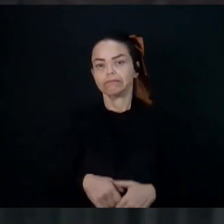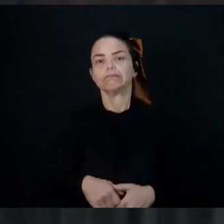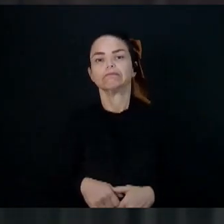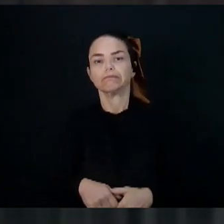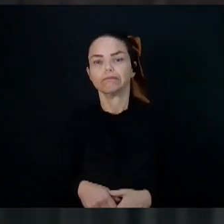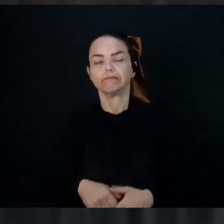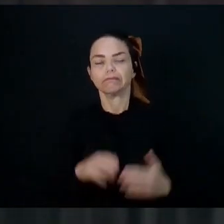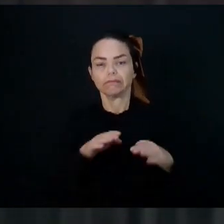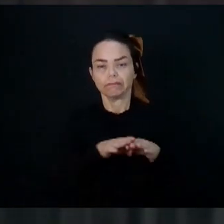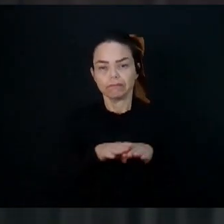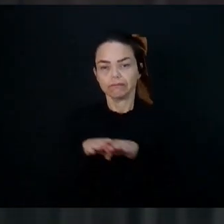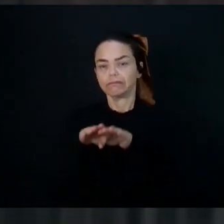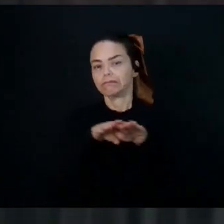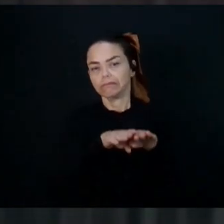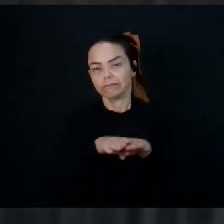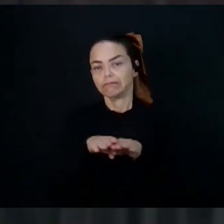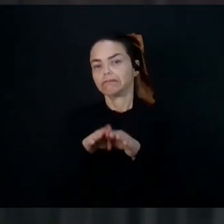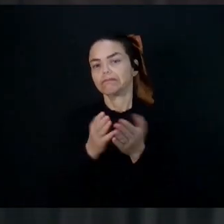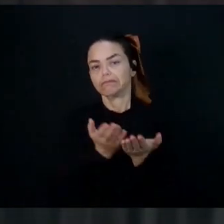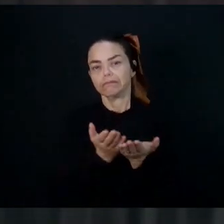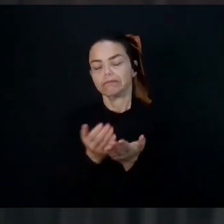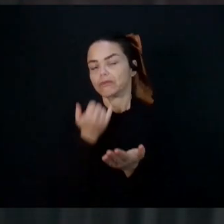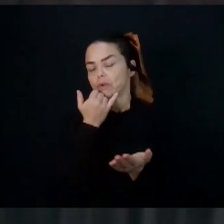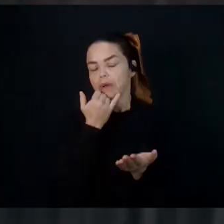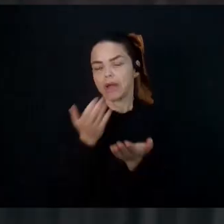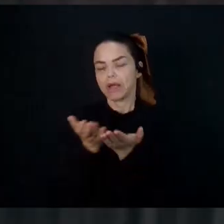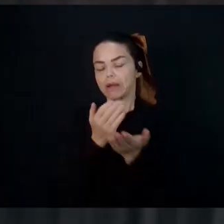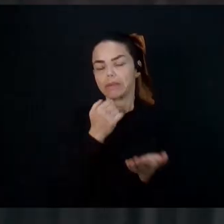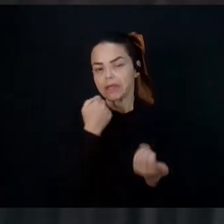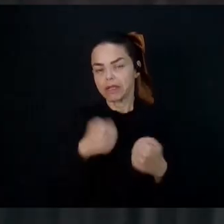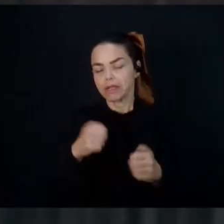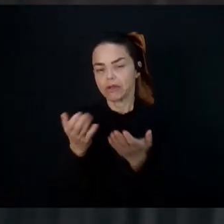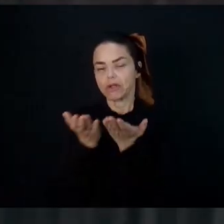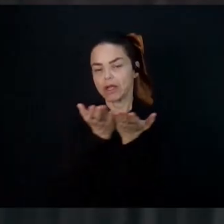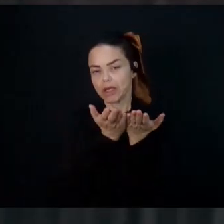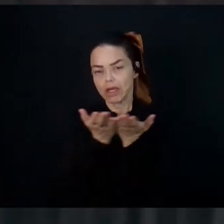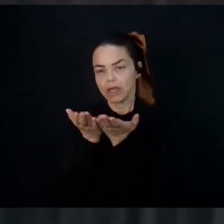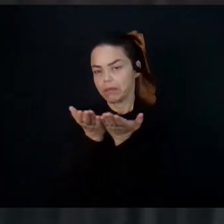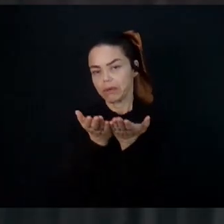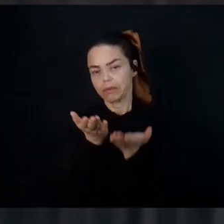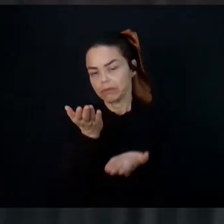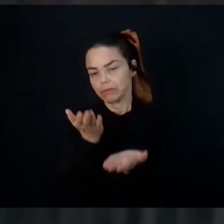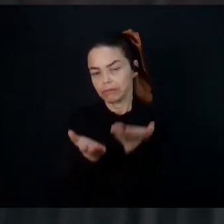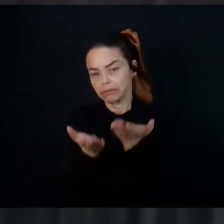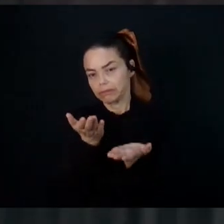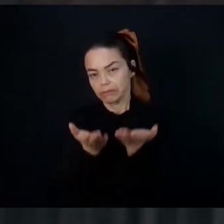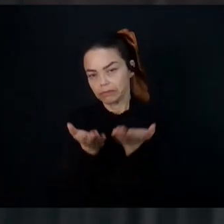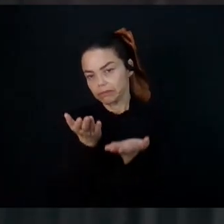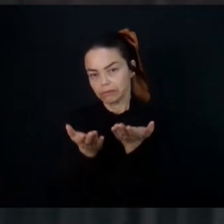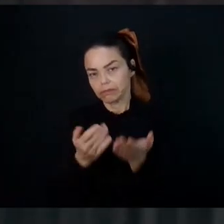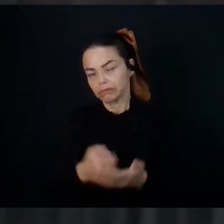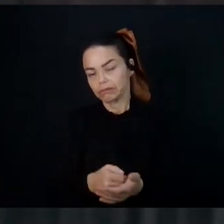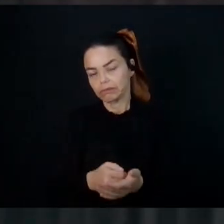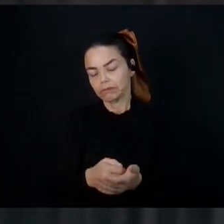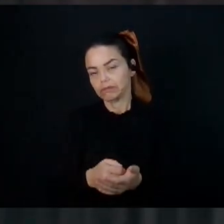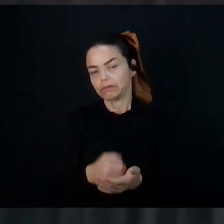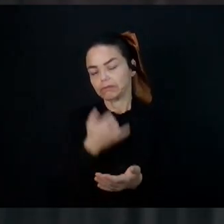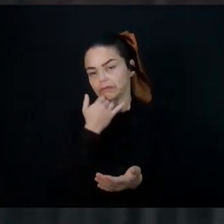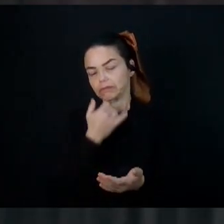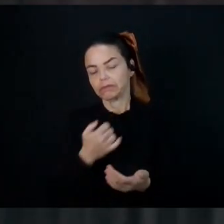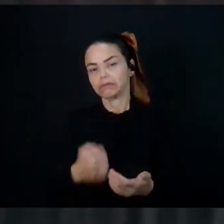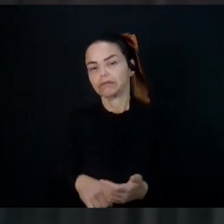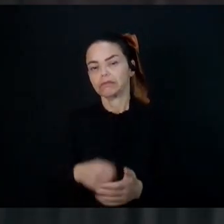o equilíbrio, né? Oferecer esse acolhimento, falar, meu filho, ok, vamos observar isso aqui, vou mandar um bilhete na sua